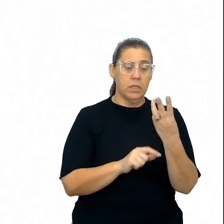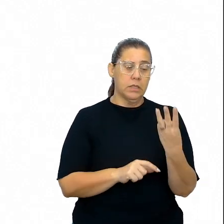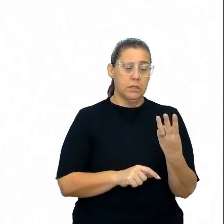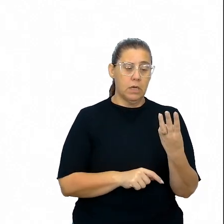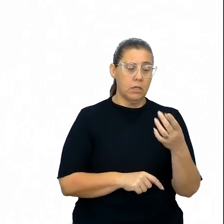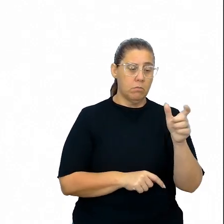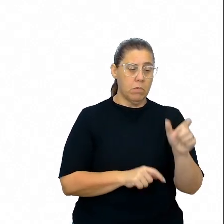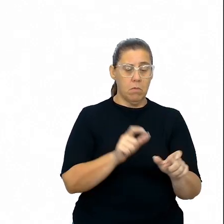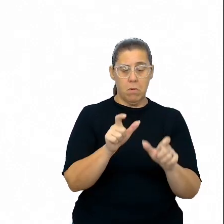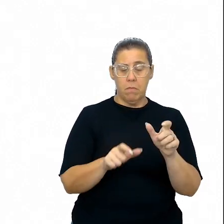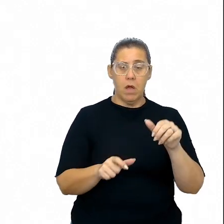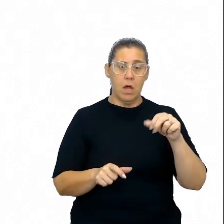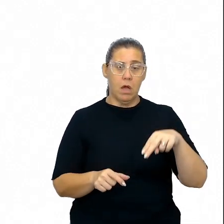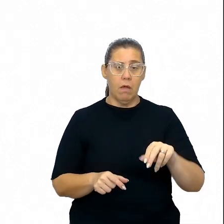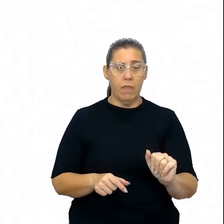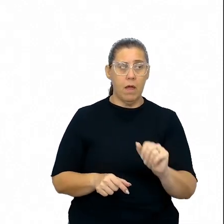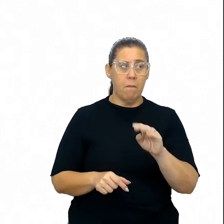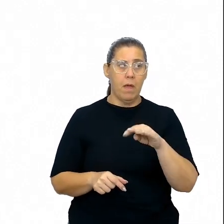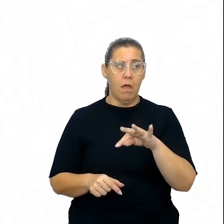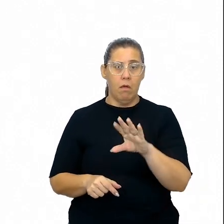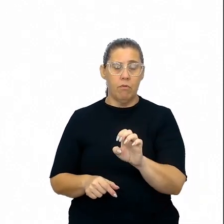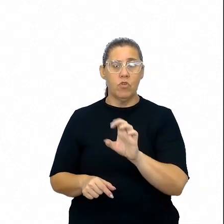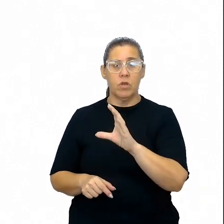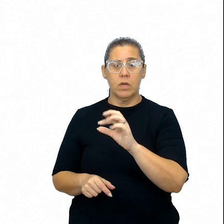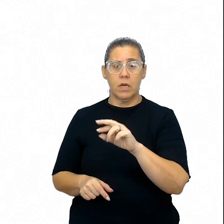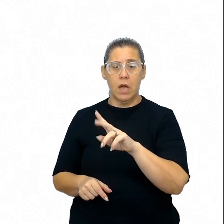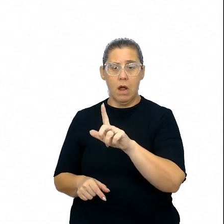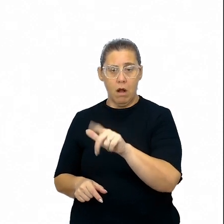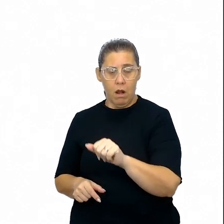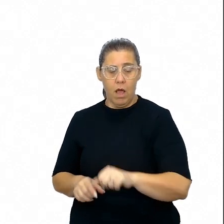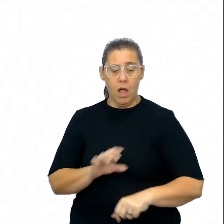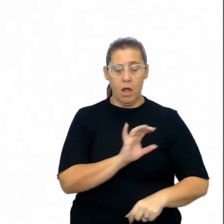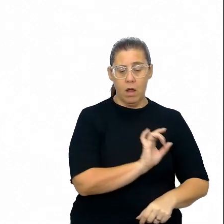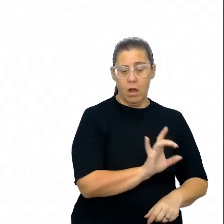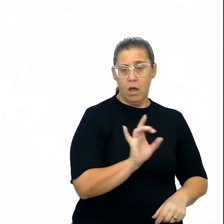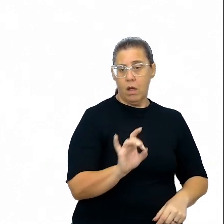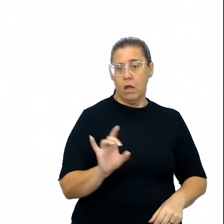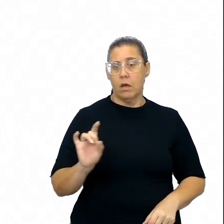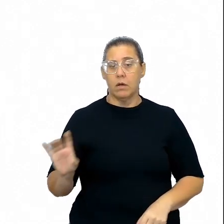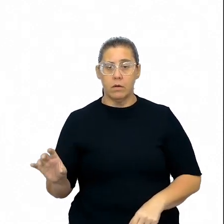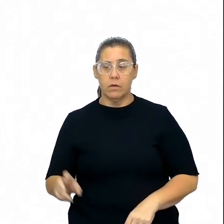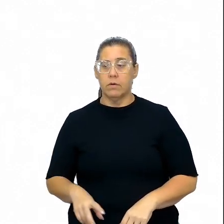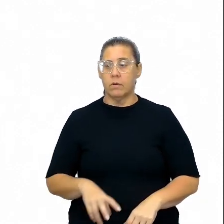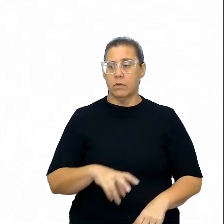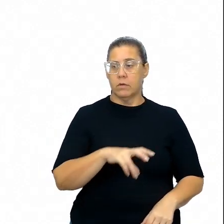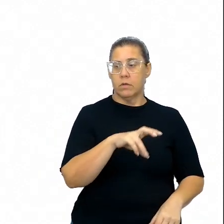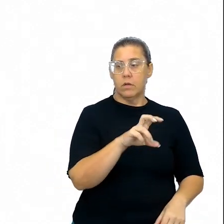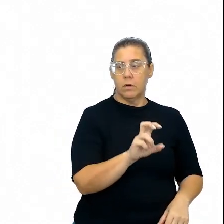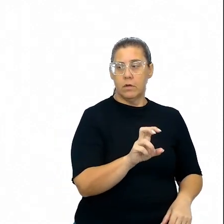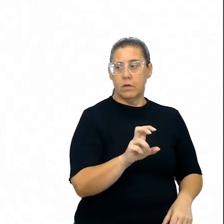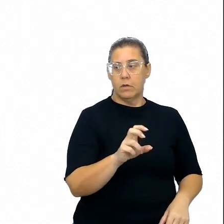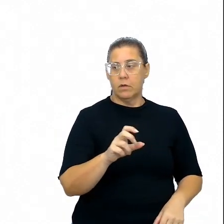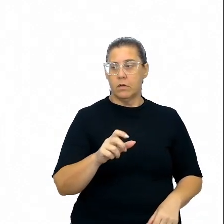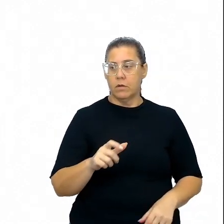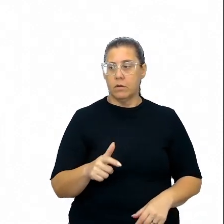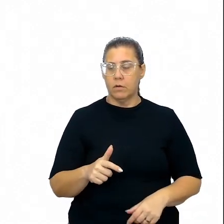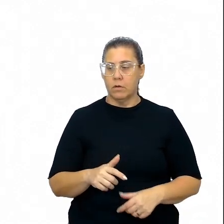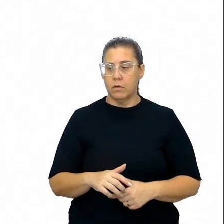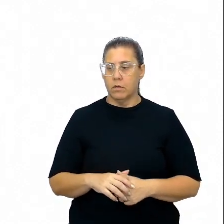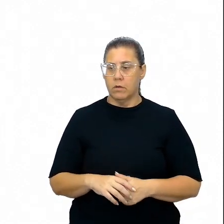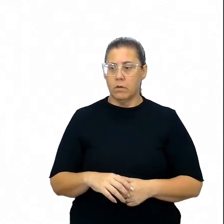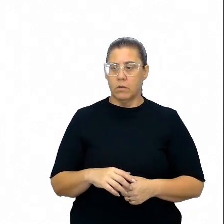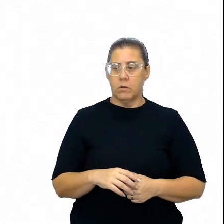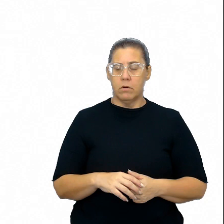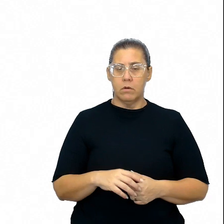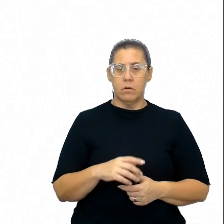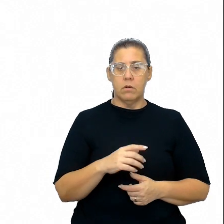pessoas, Ana, Beth e Carla. Cada pessoa receberá 5/3 da folha. Olha que legal que nós temos. Então, eu tenho